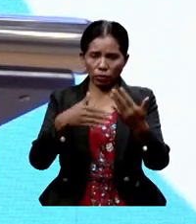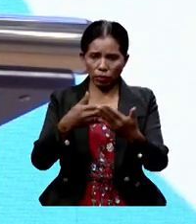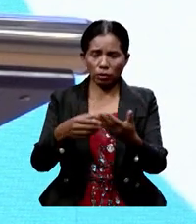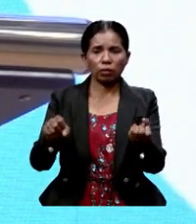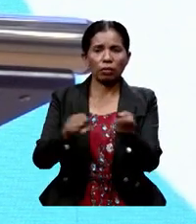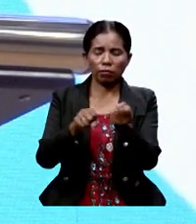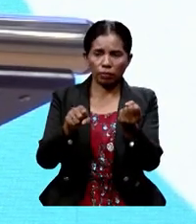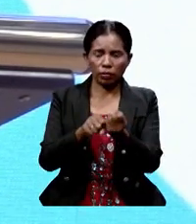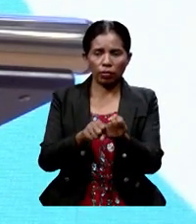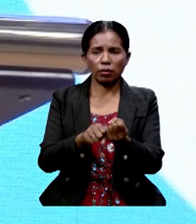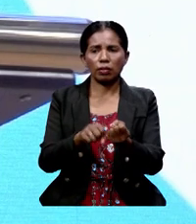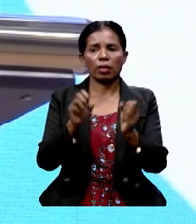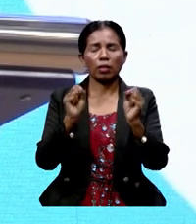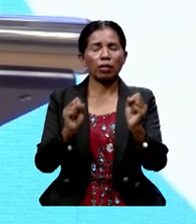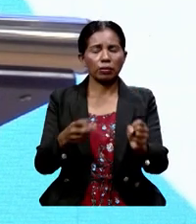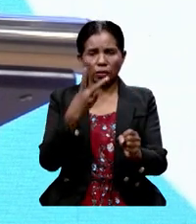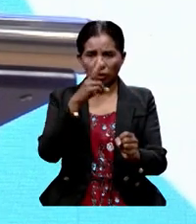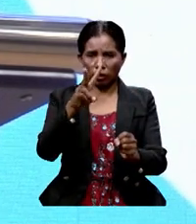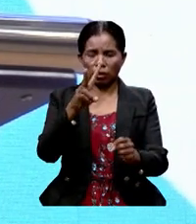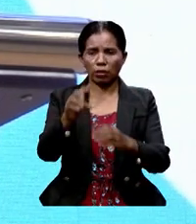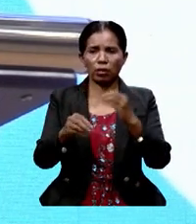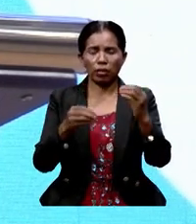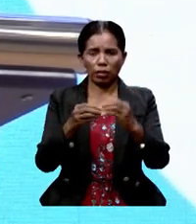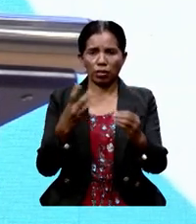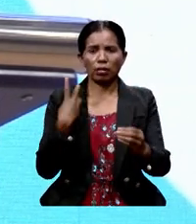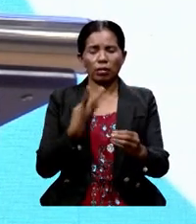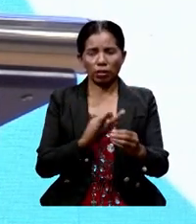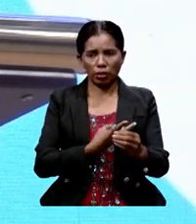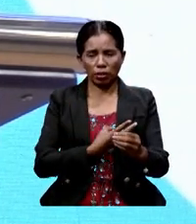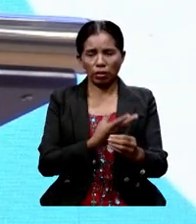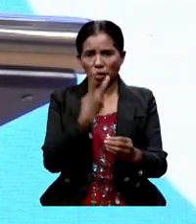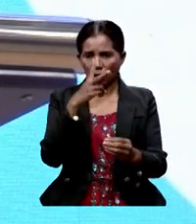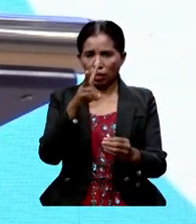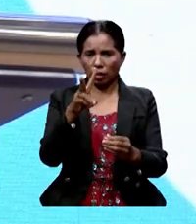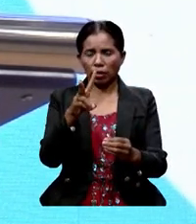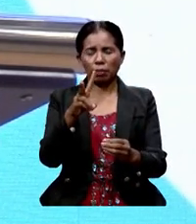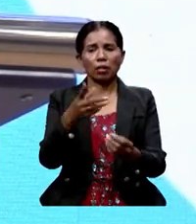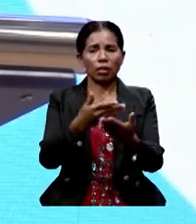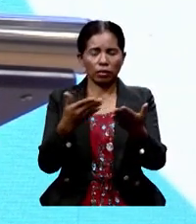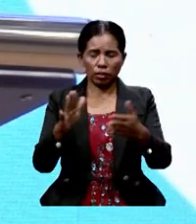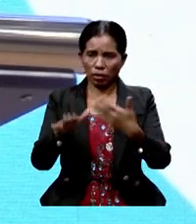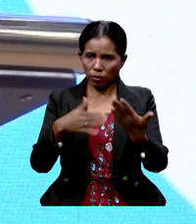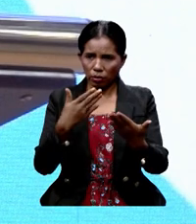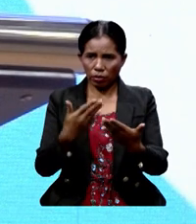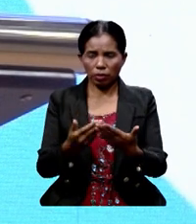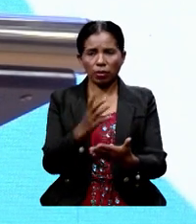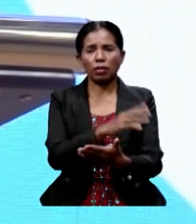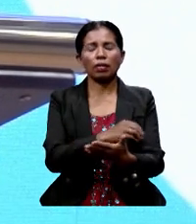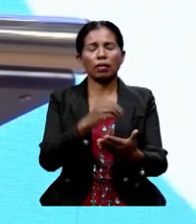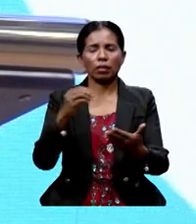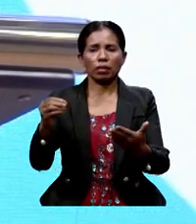comprometamos para com a proteção do nosso planeta e a mitigação das consequências nefastas de uma